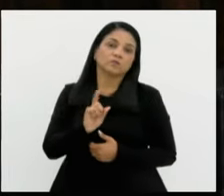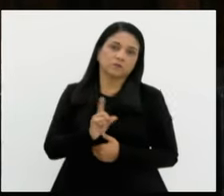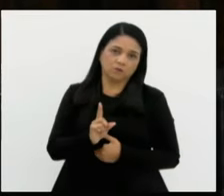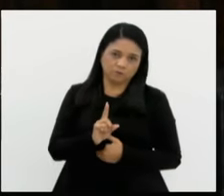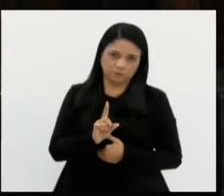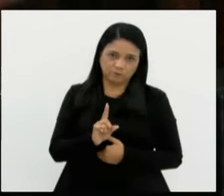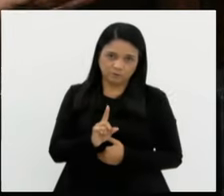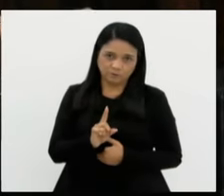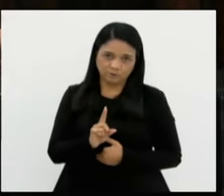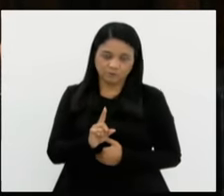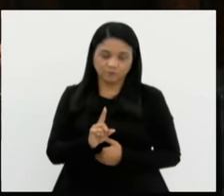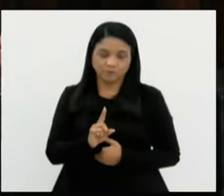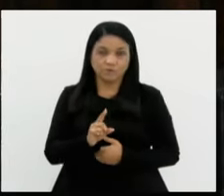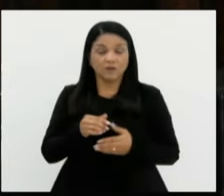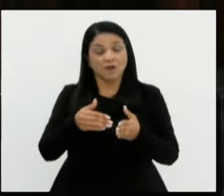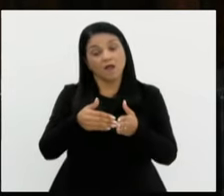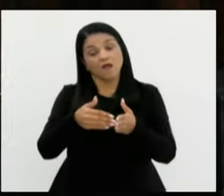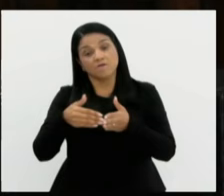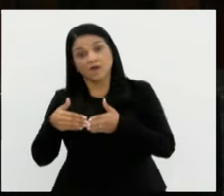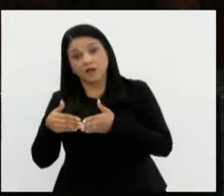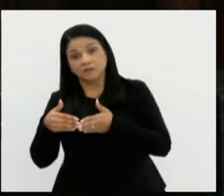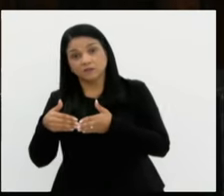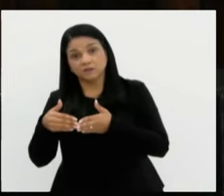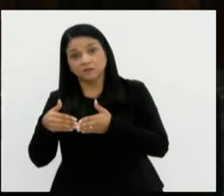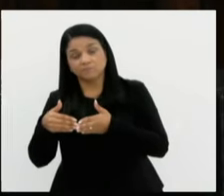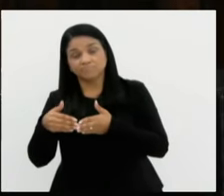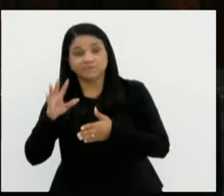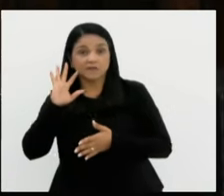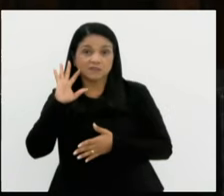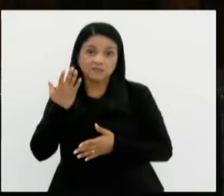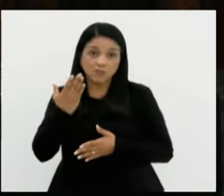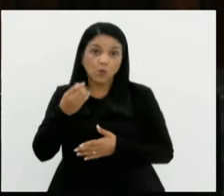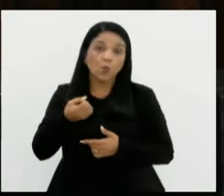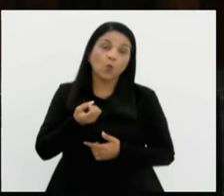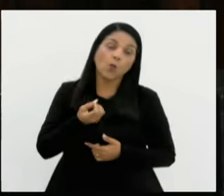é afasta a decisão, mantém a decisão.